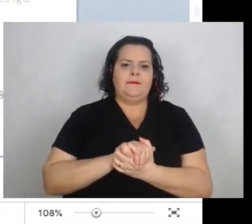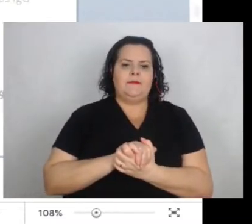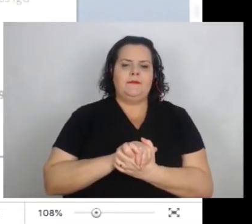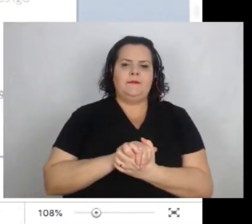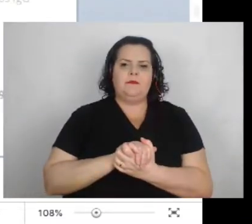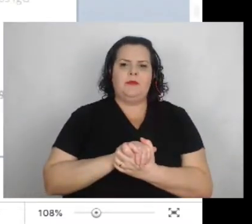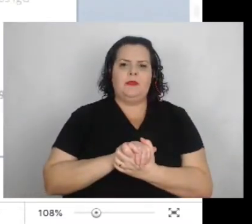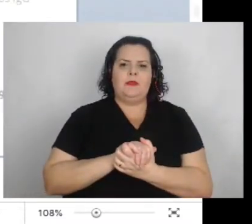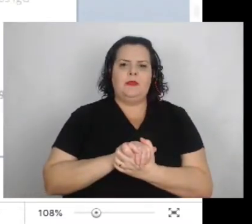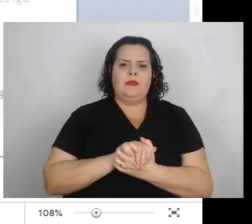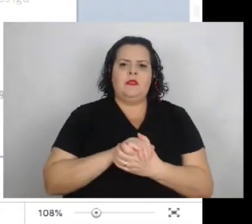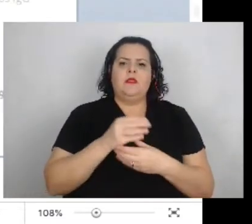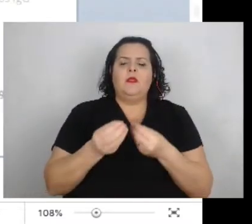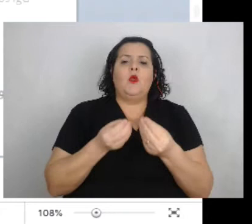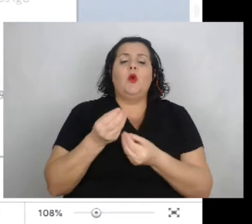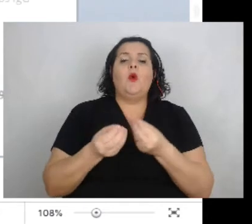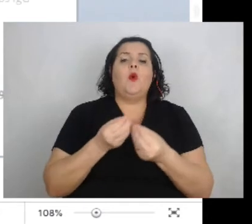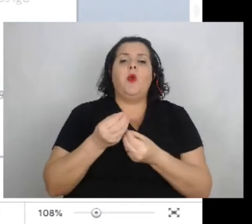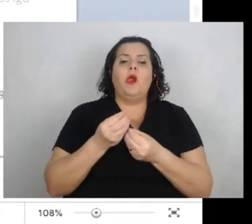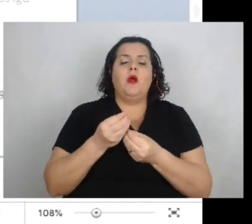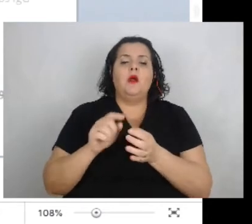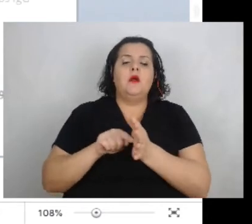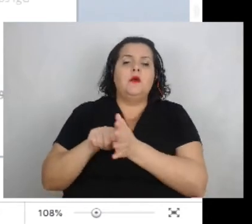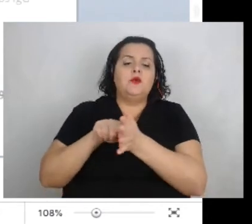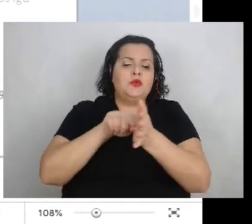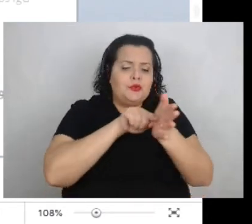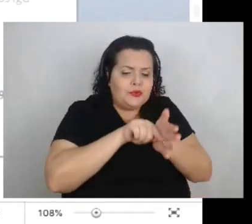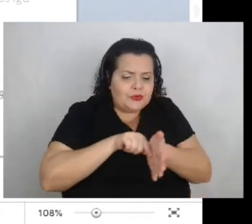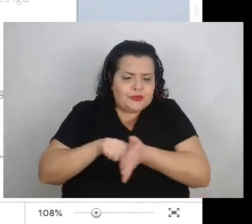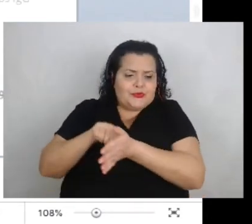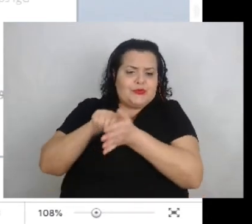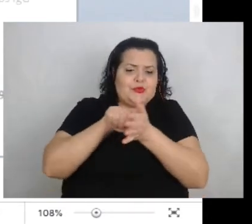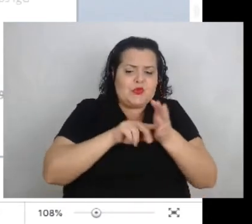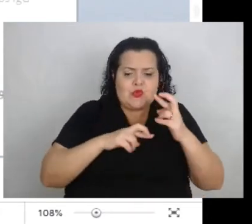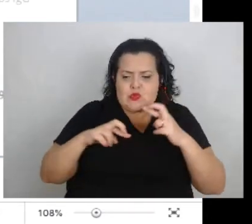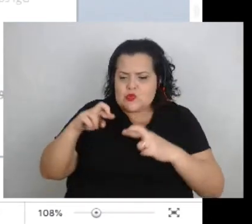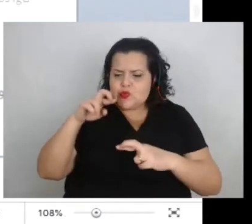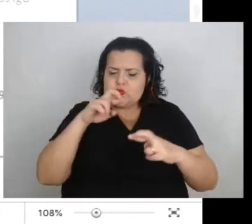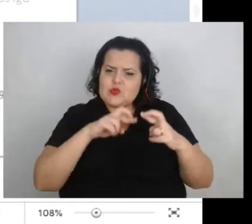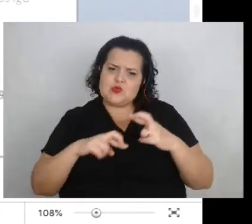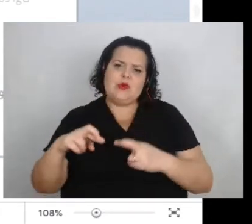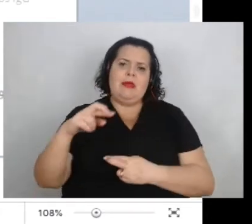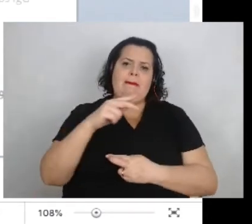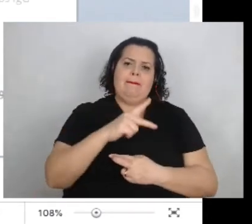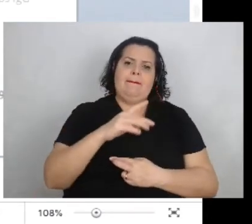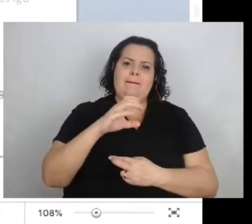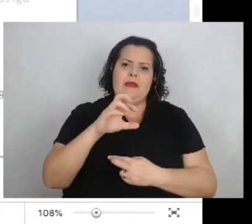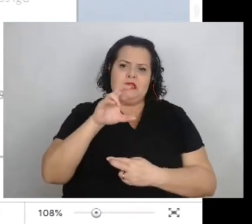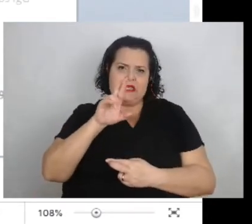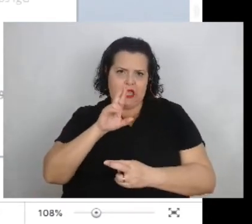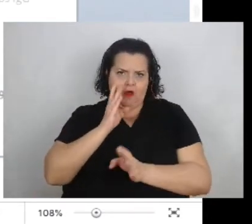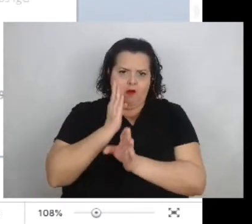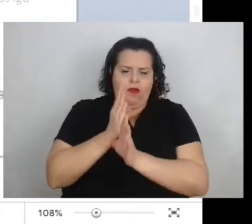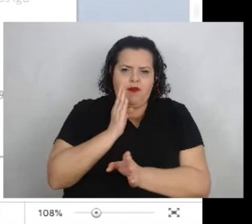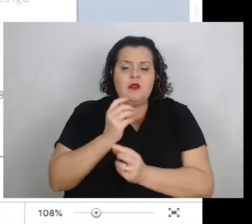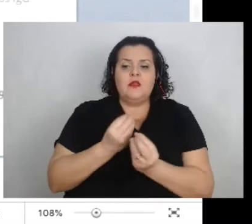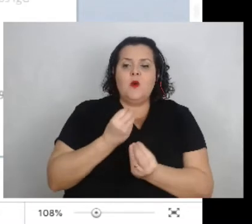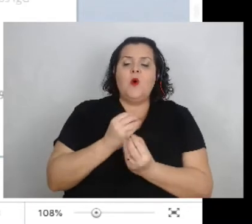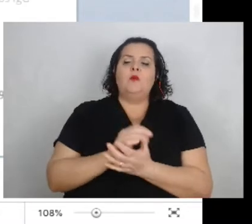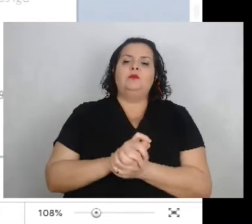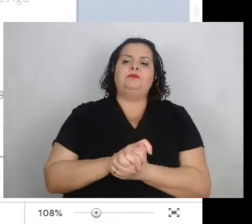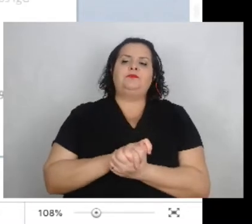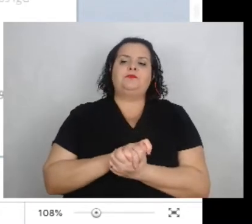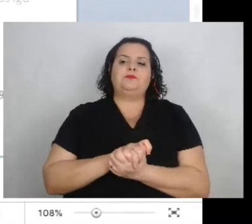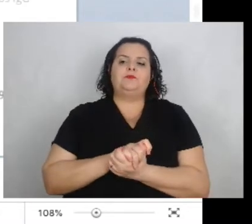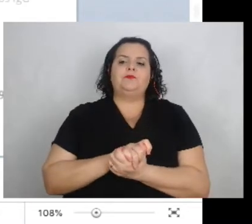Então, como analisar pacientes que venham com teste de PCR e teste sorológico? Então, esse quadrinho,